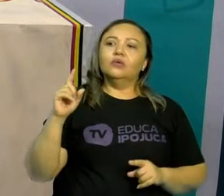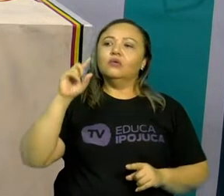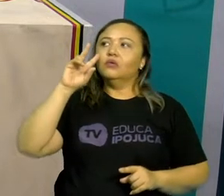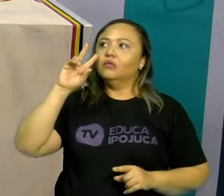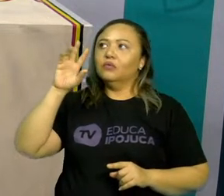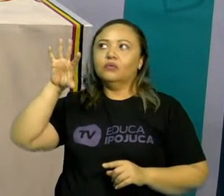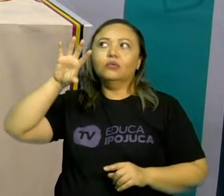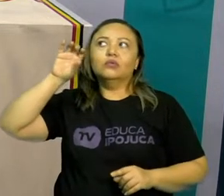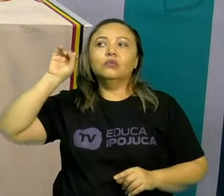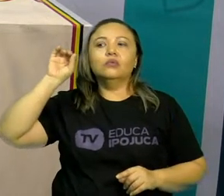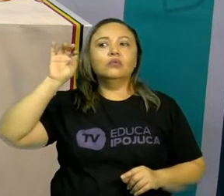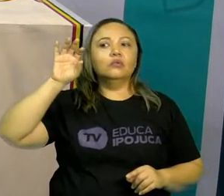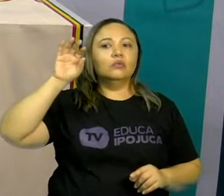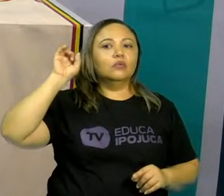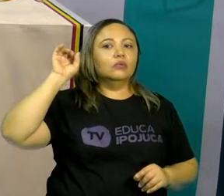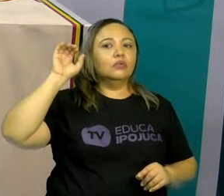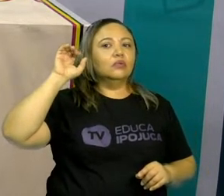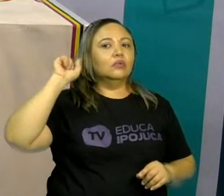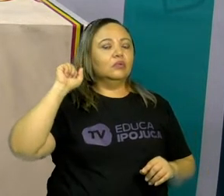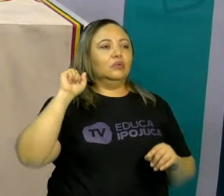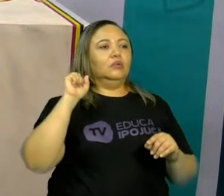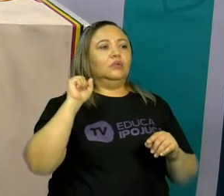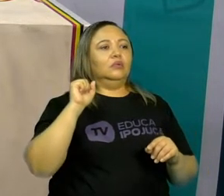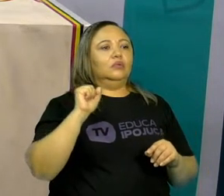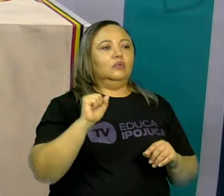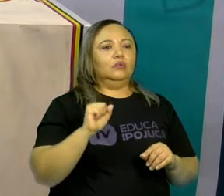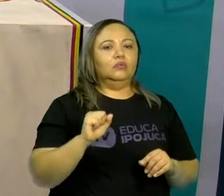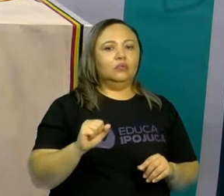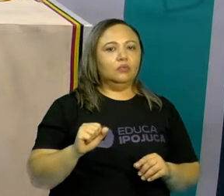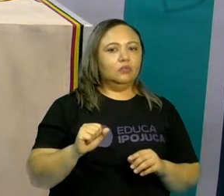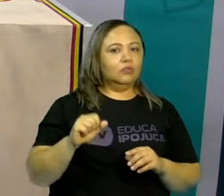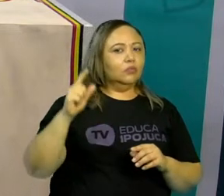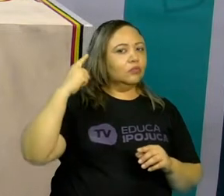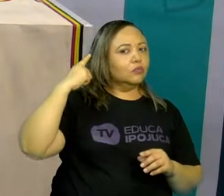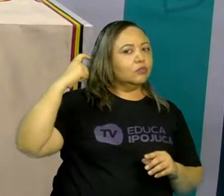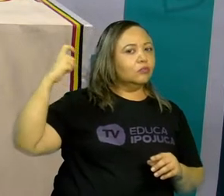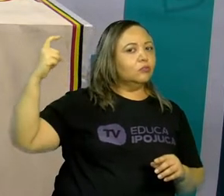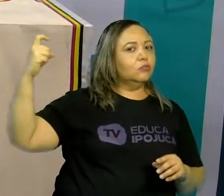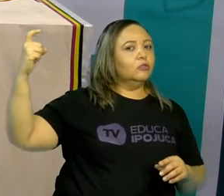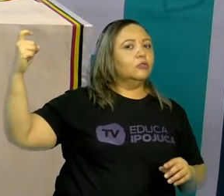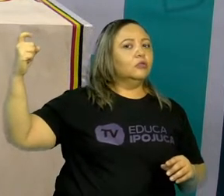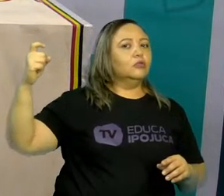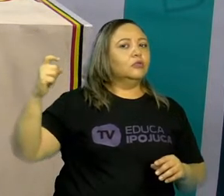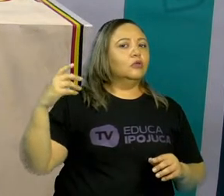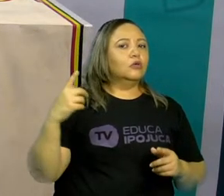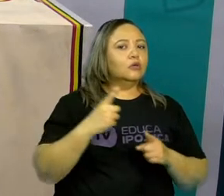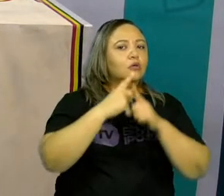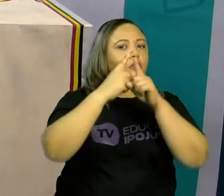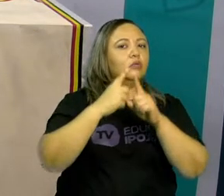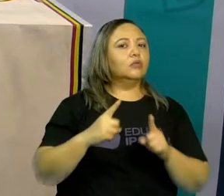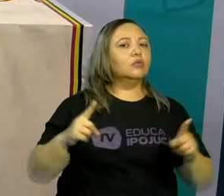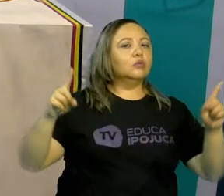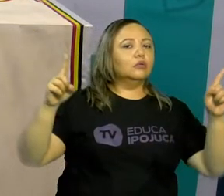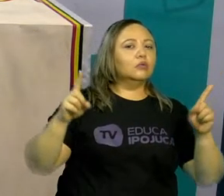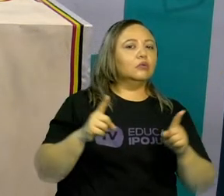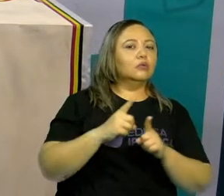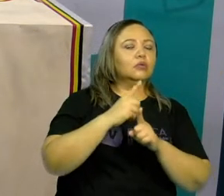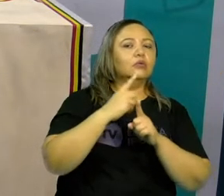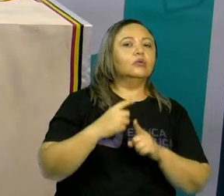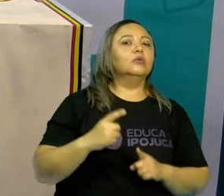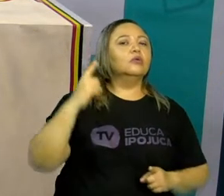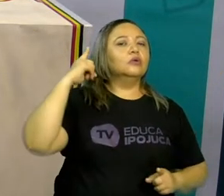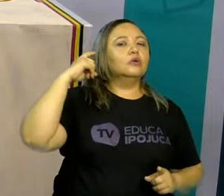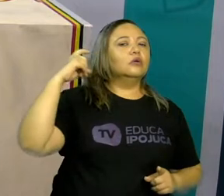começou a ouvir é um barulho é uma música um som